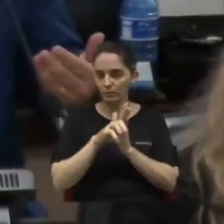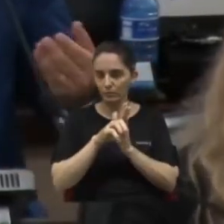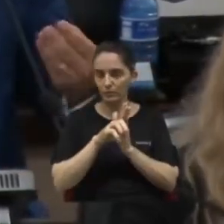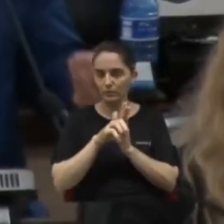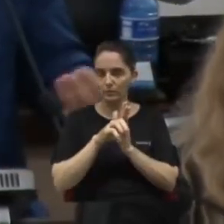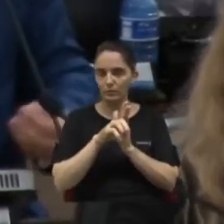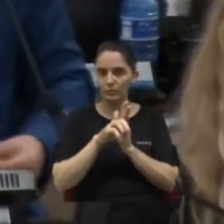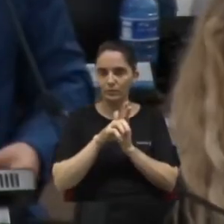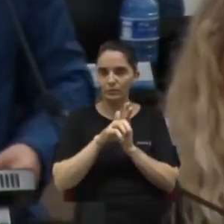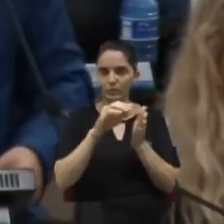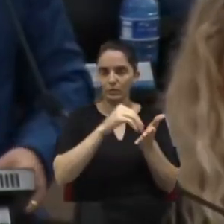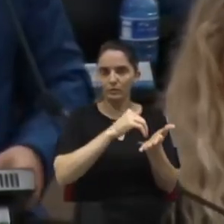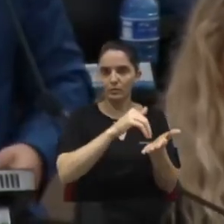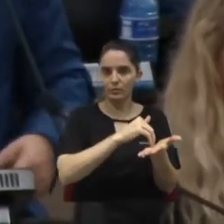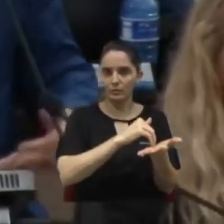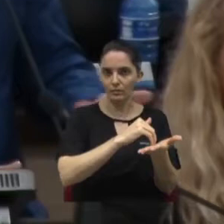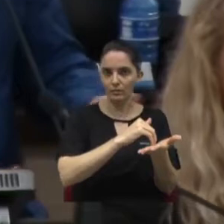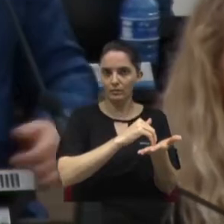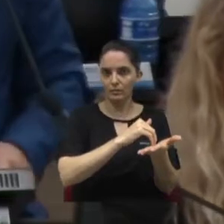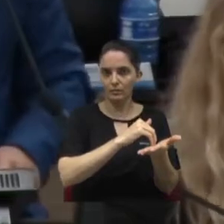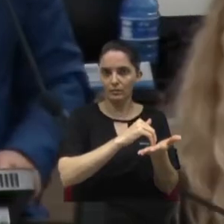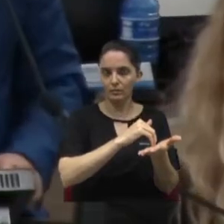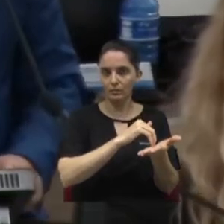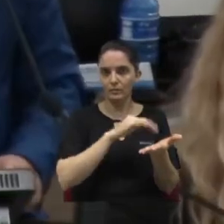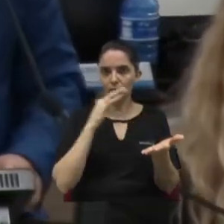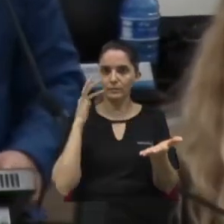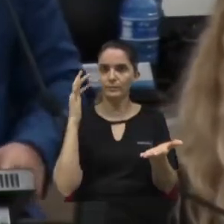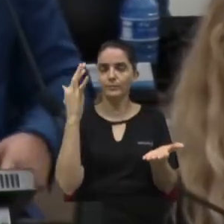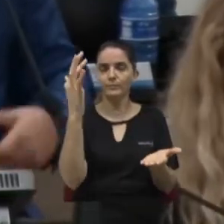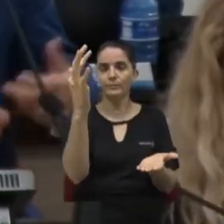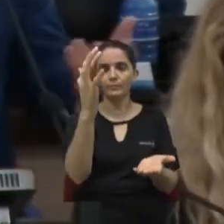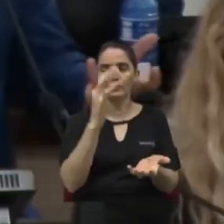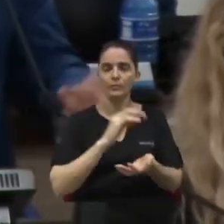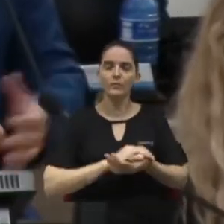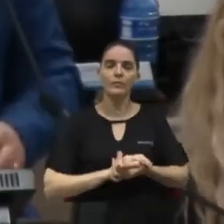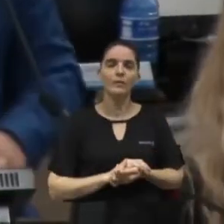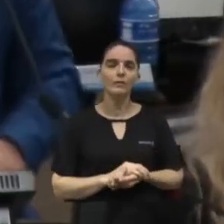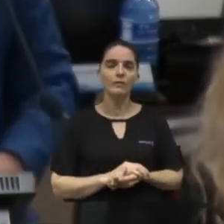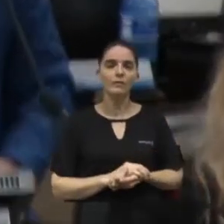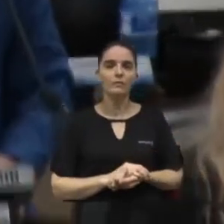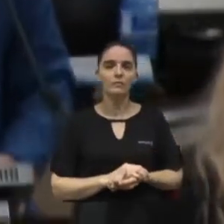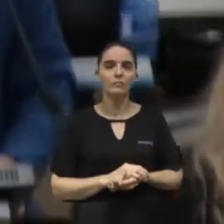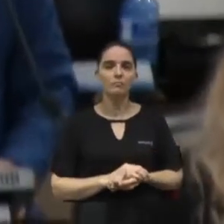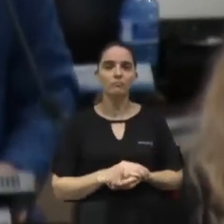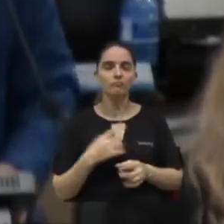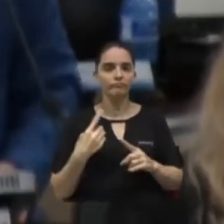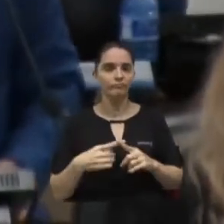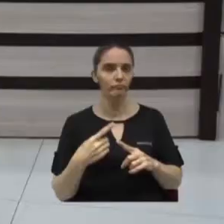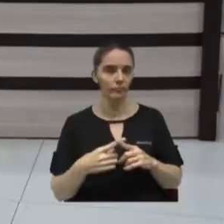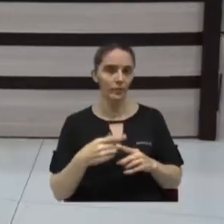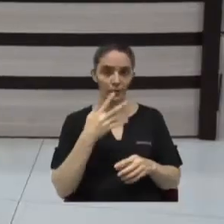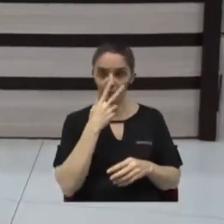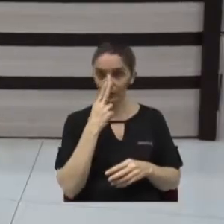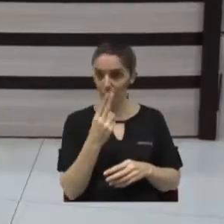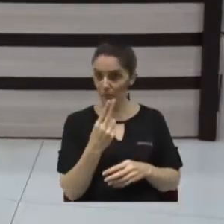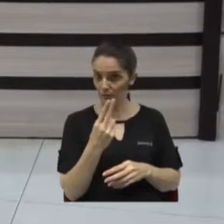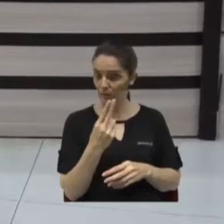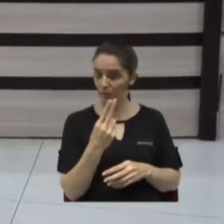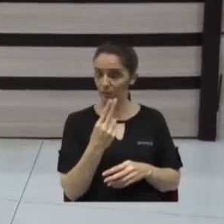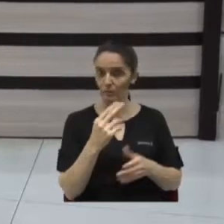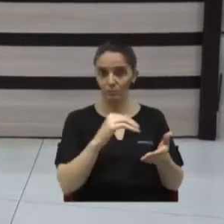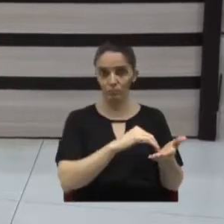o secretário de Meio Ambiente, que tudo indica é uma pessoa